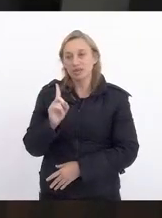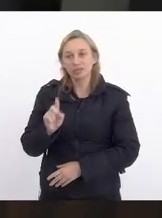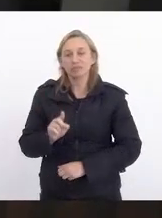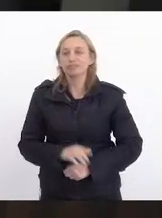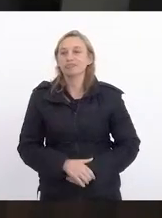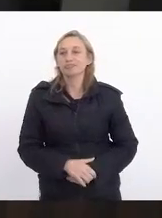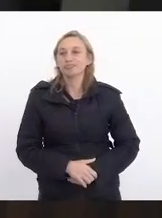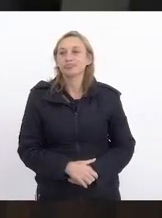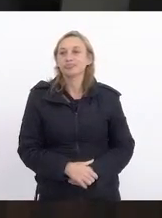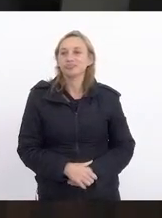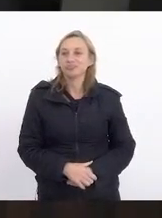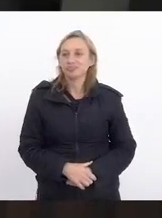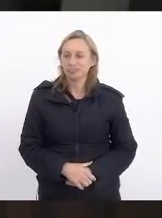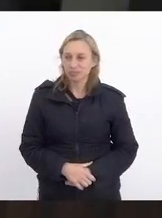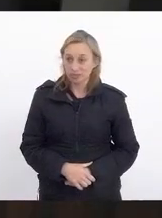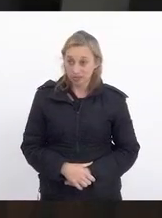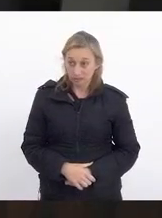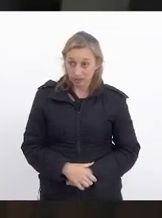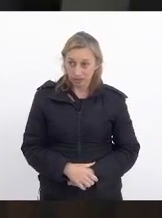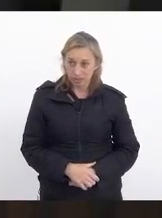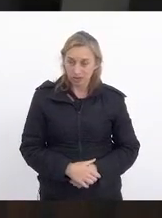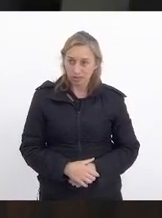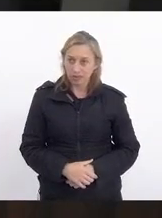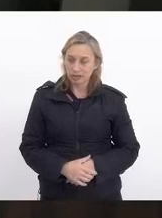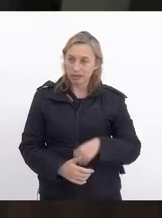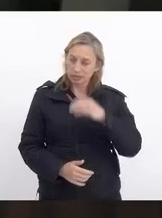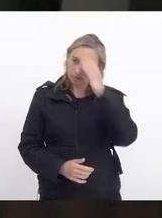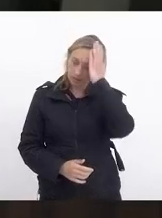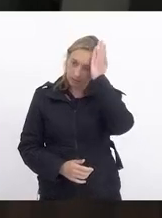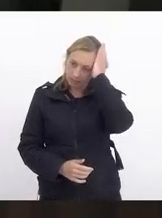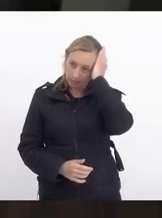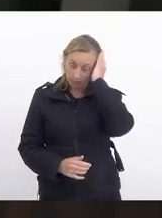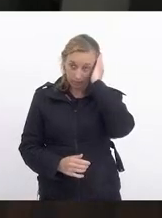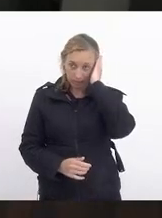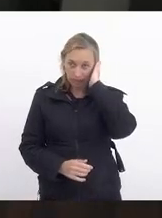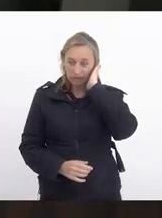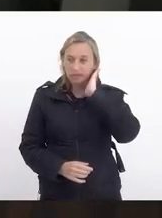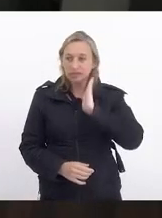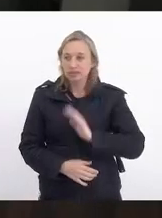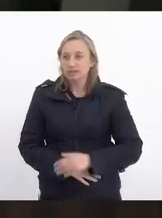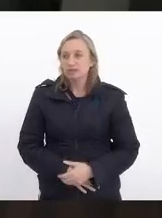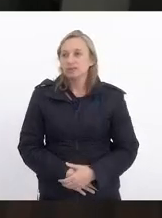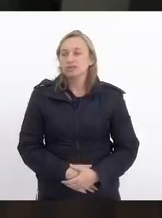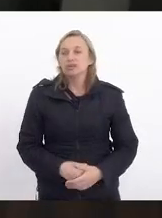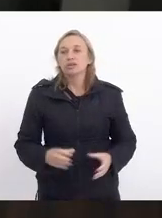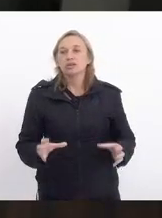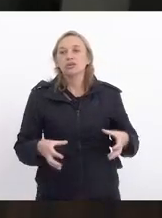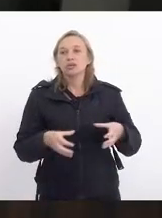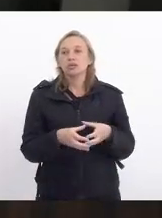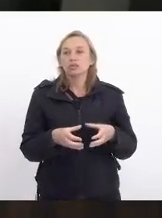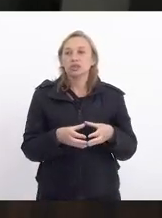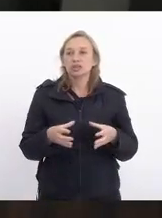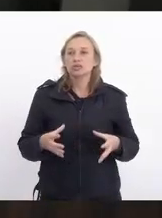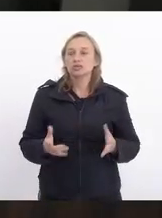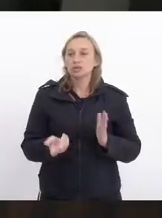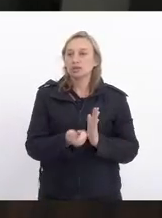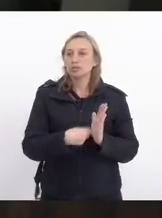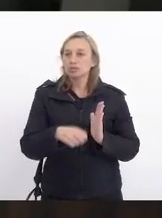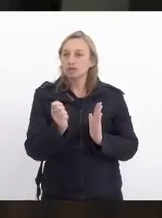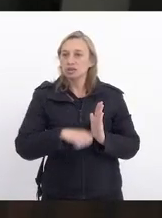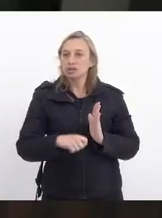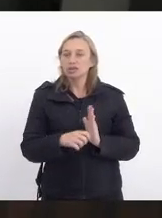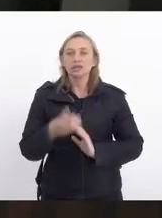vez não foi dessa vez sobre e ela começou em tributação